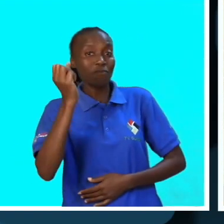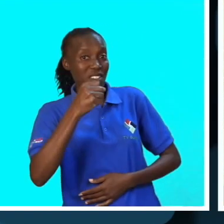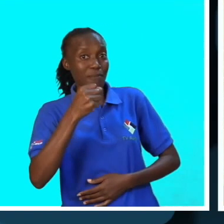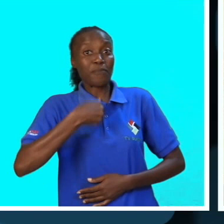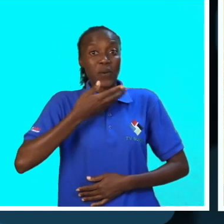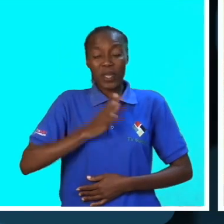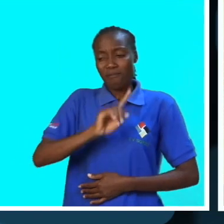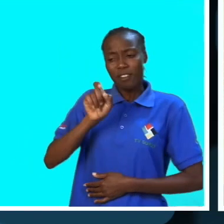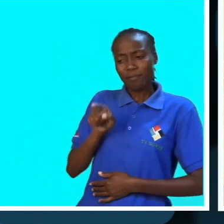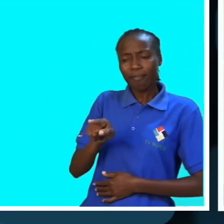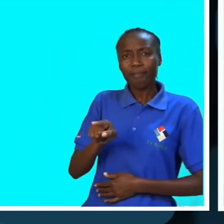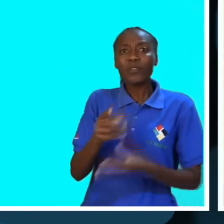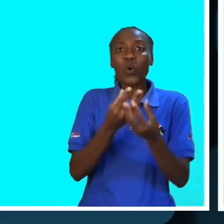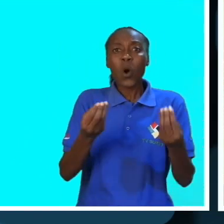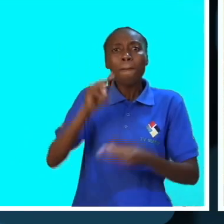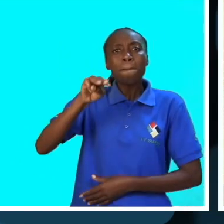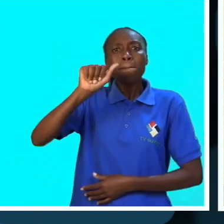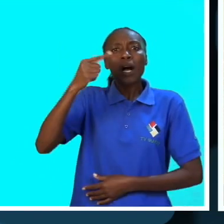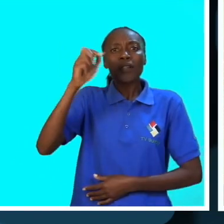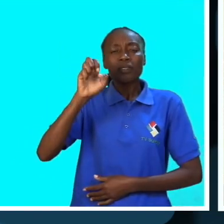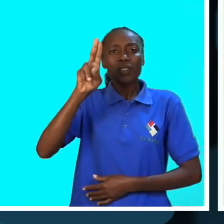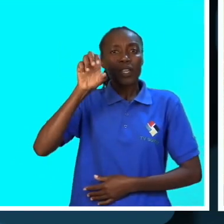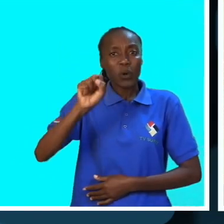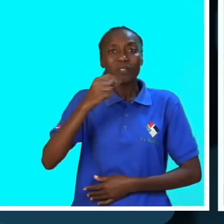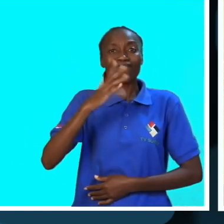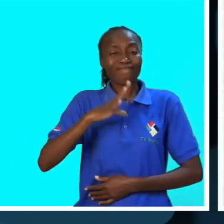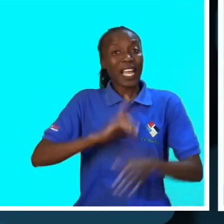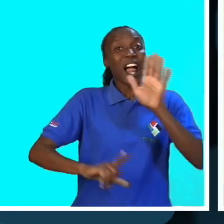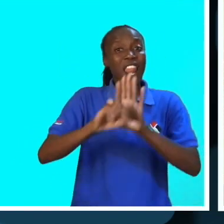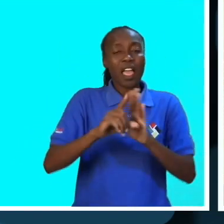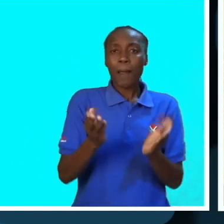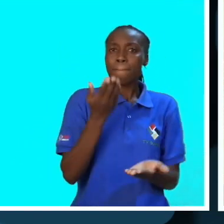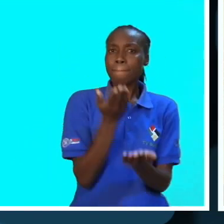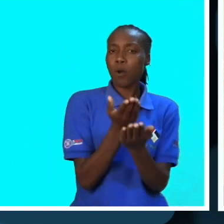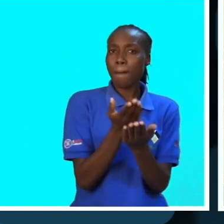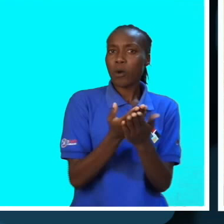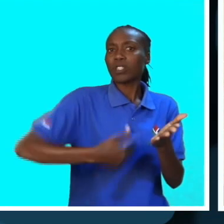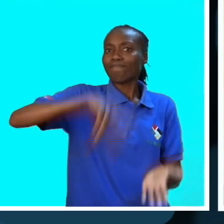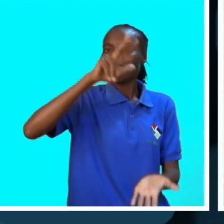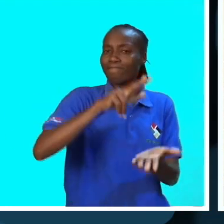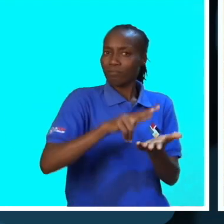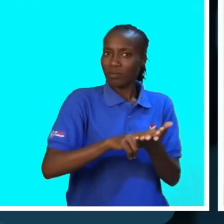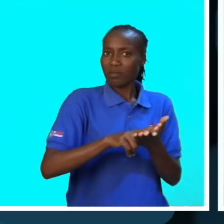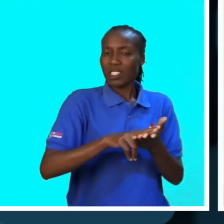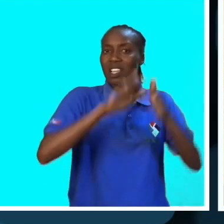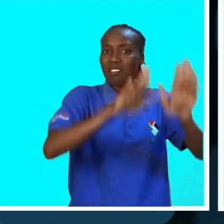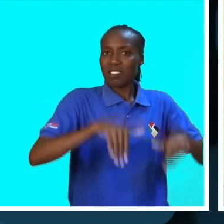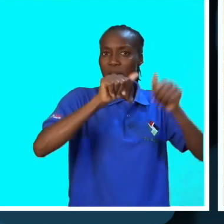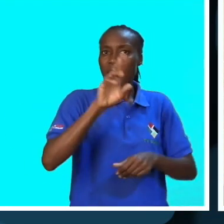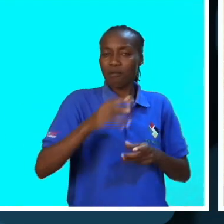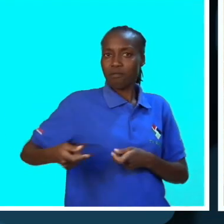Queria saber, Matheus, se a lei de proposta será aprovada pela Assembleia da República,